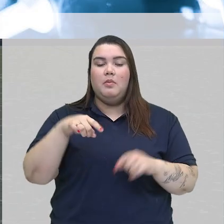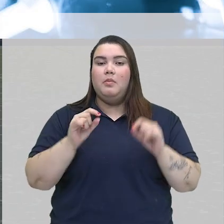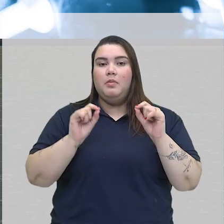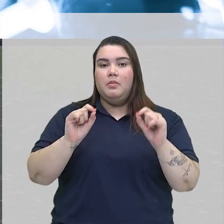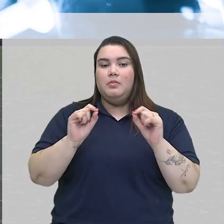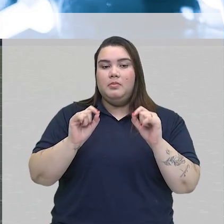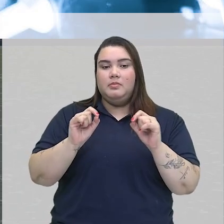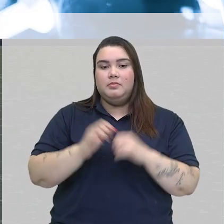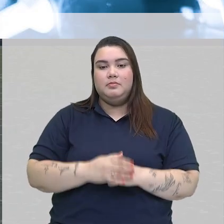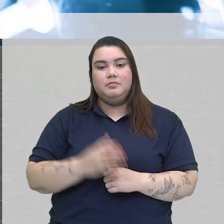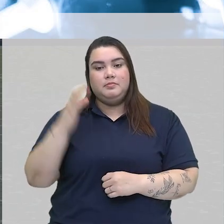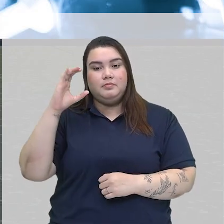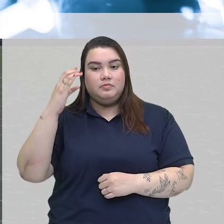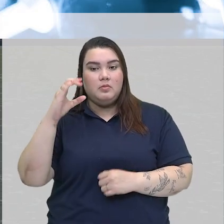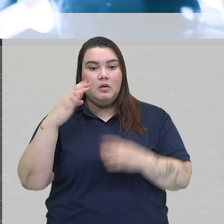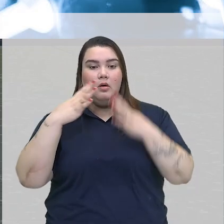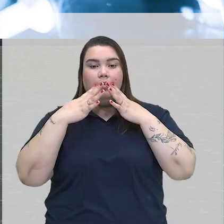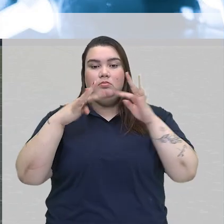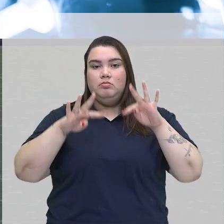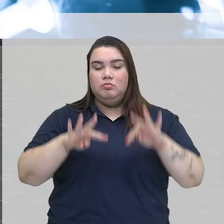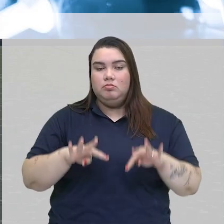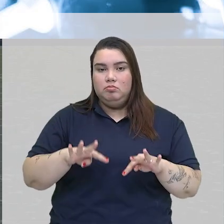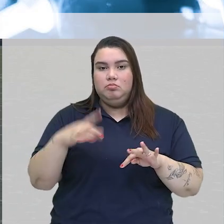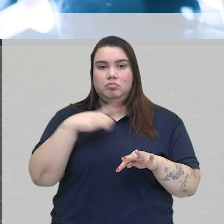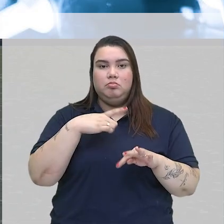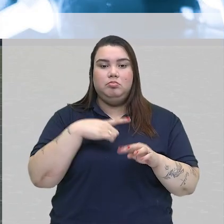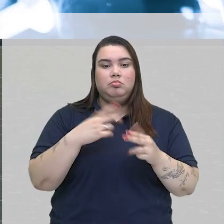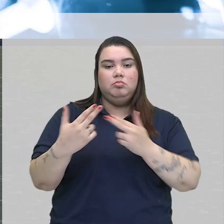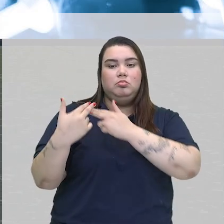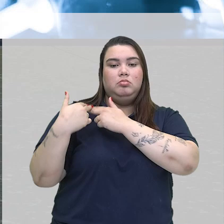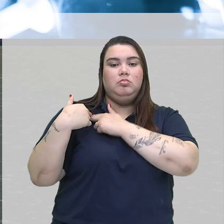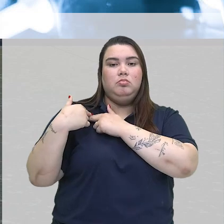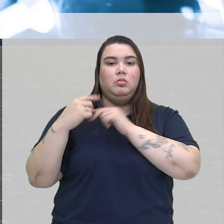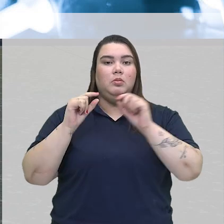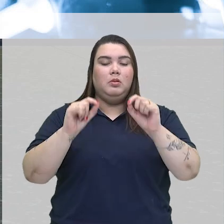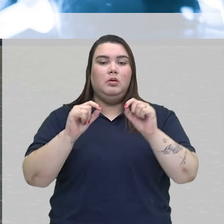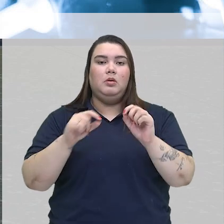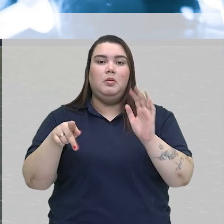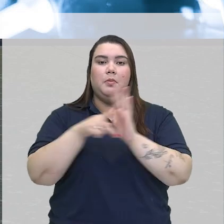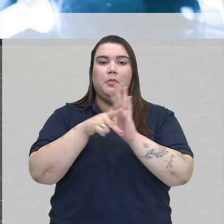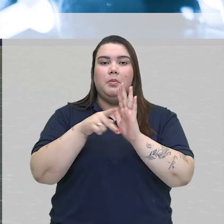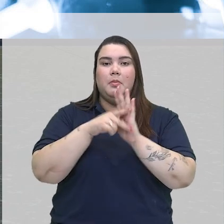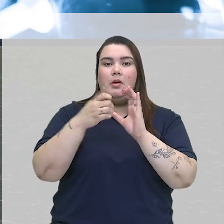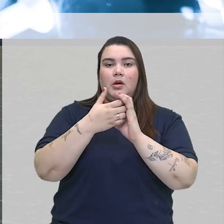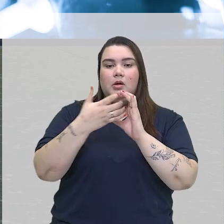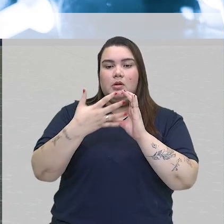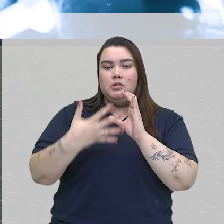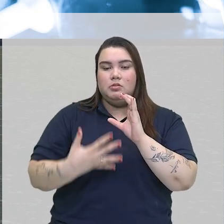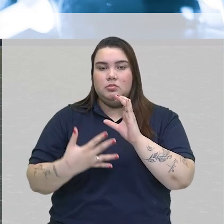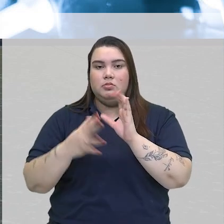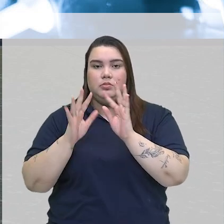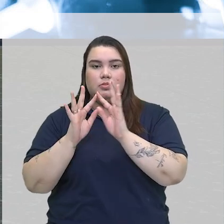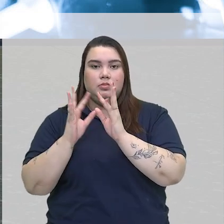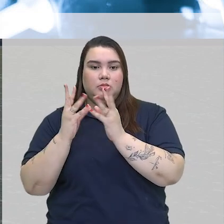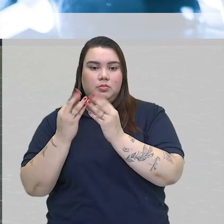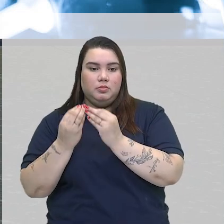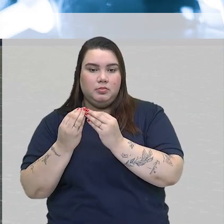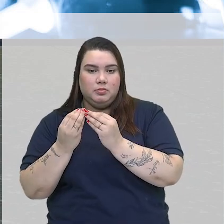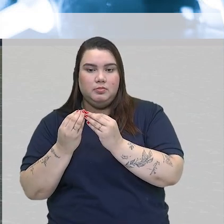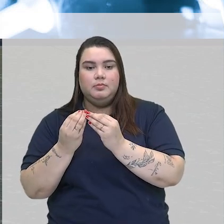é uma ciência natural que é responsável pelas propriedades